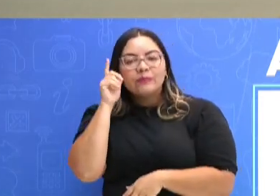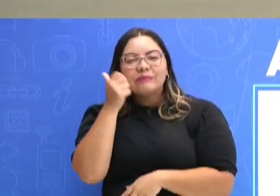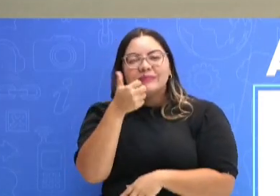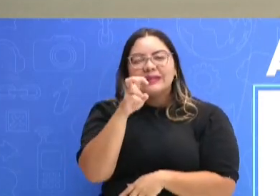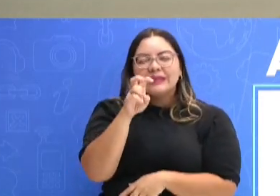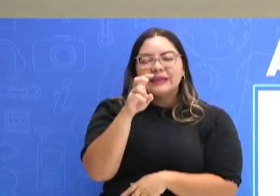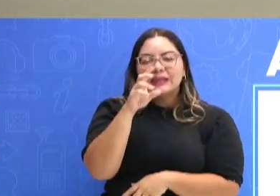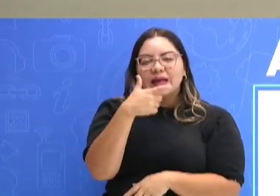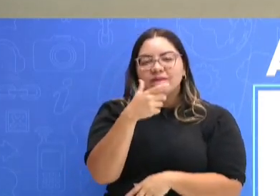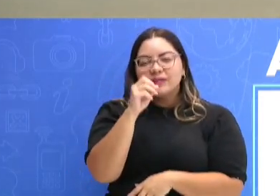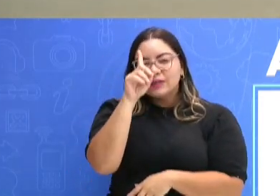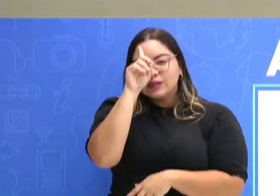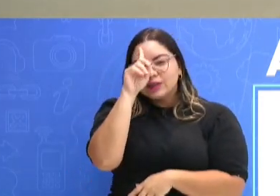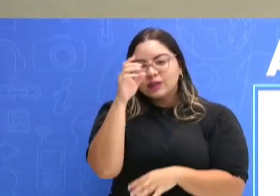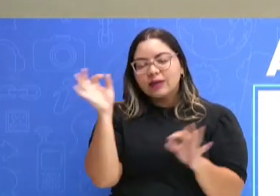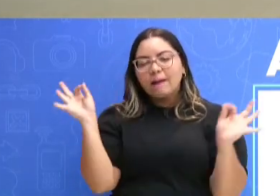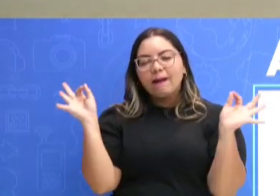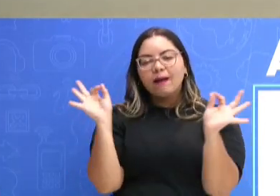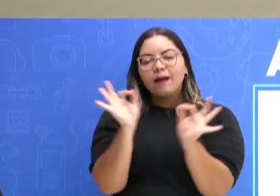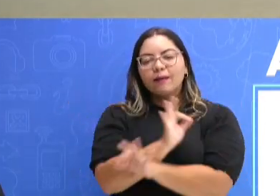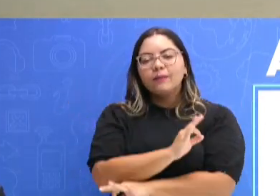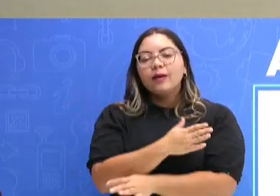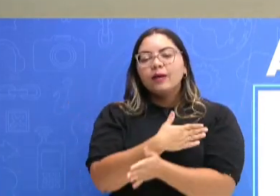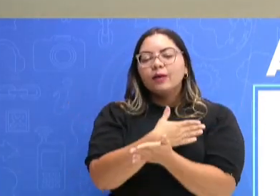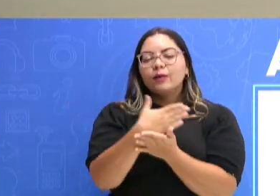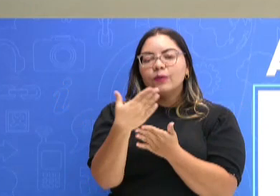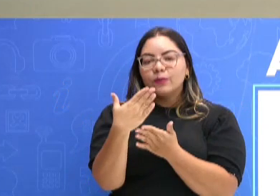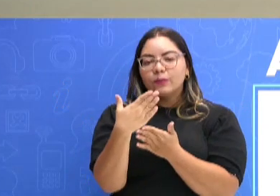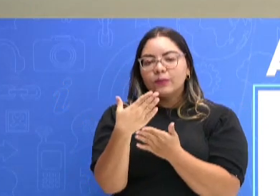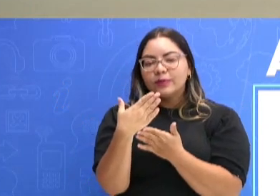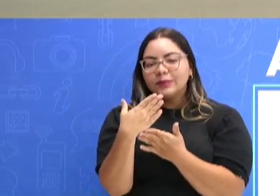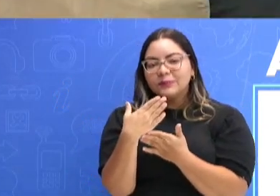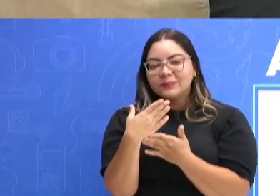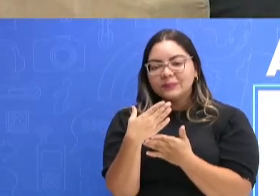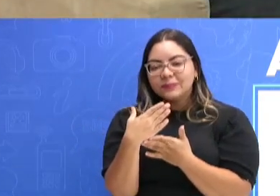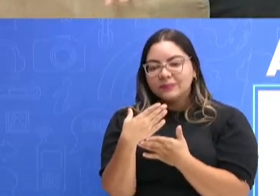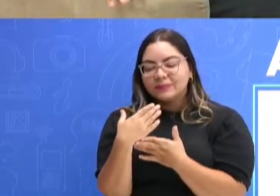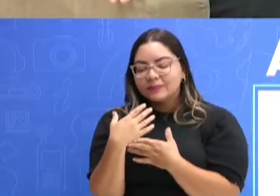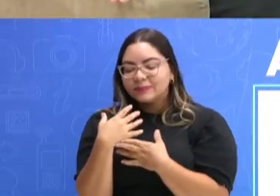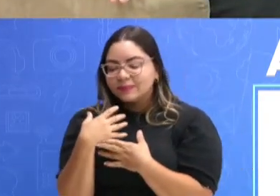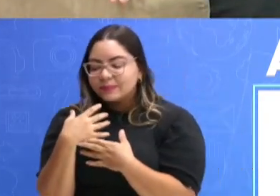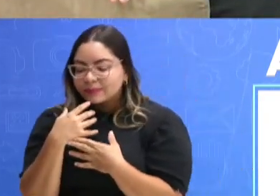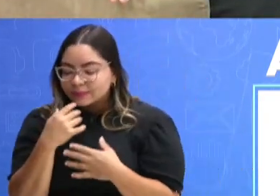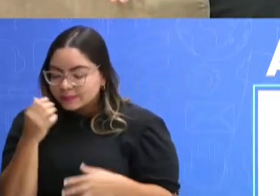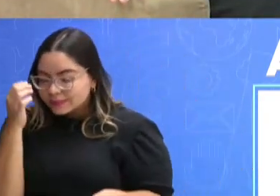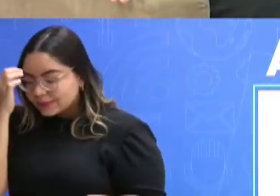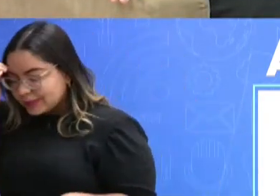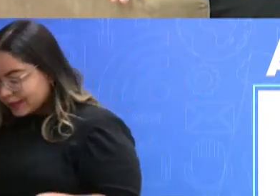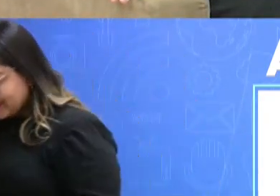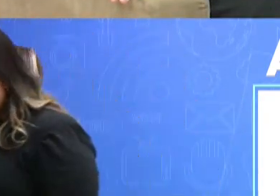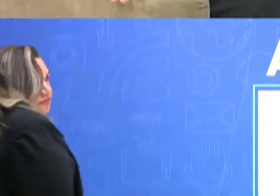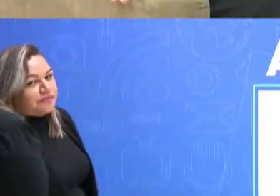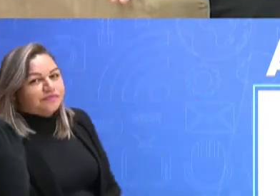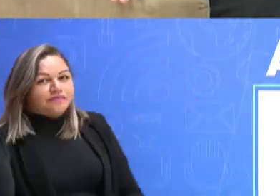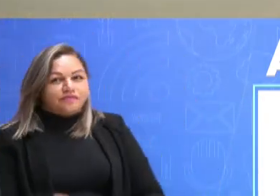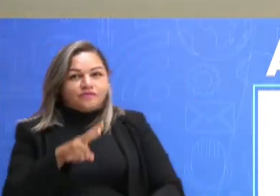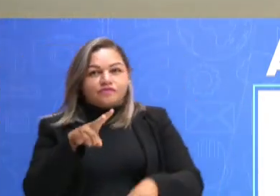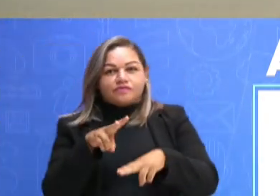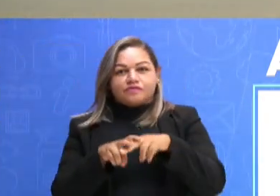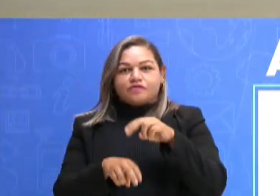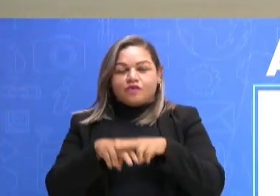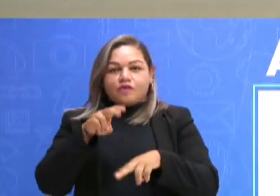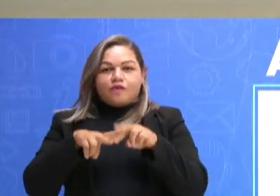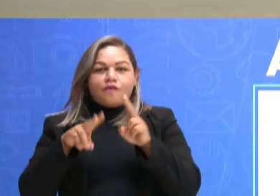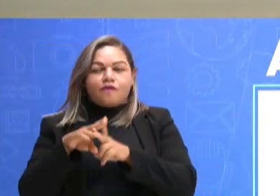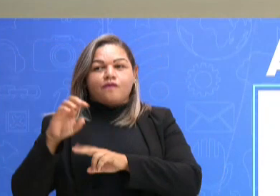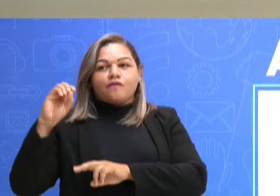15 a 20 dias, já estará pronto para começar a fazer as inscrições. O São João já vai estar pronto. O São João está tudo okay, tudo pronto, aqui pronto, através do nosso secretário